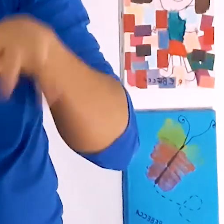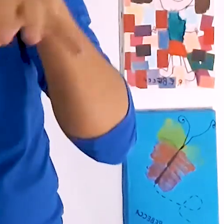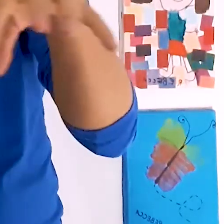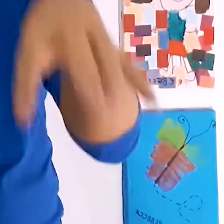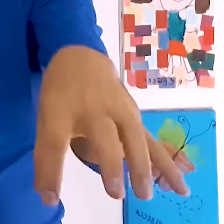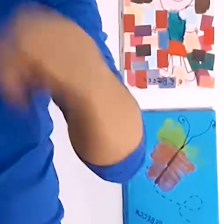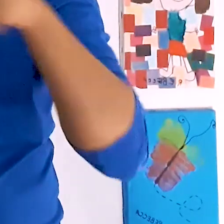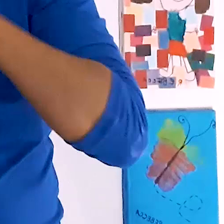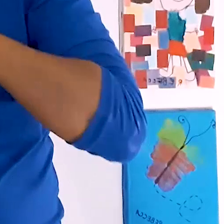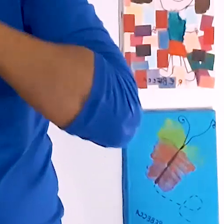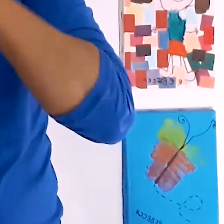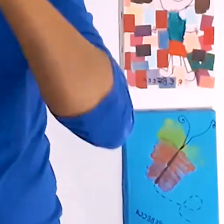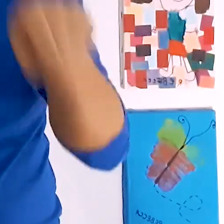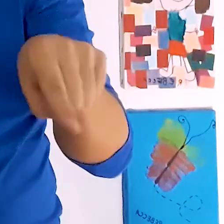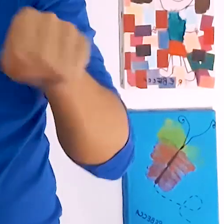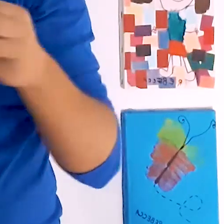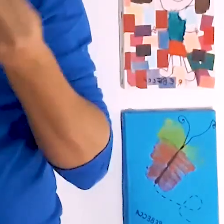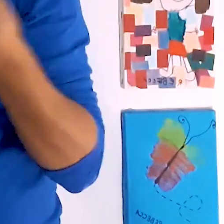tanto faz.